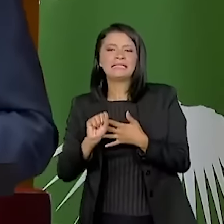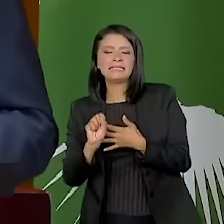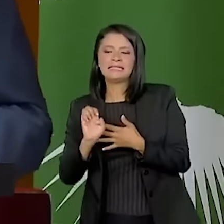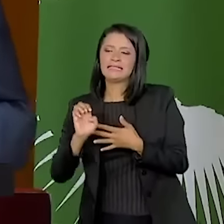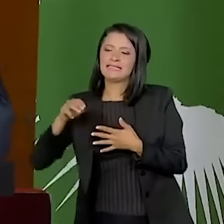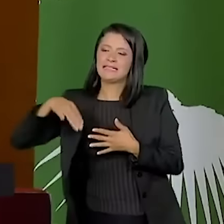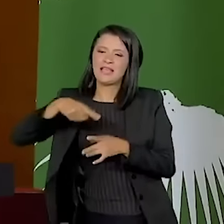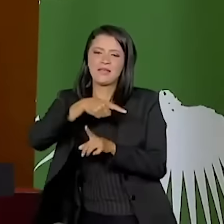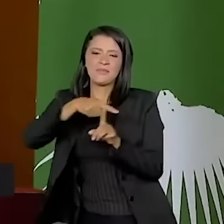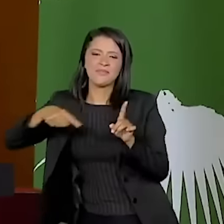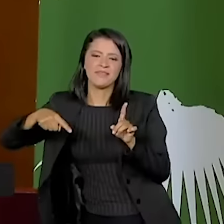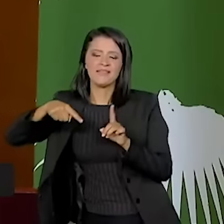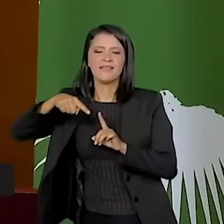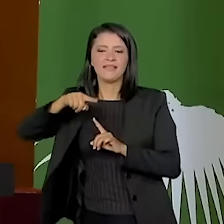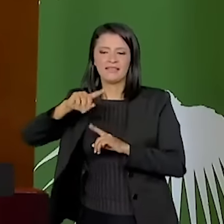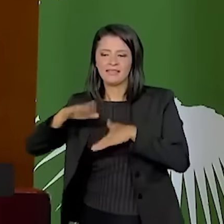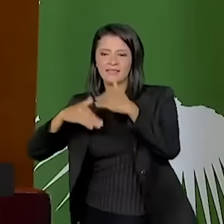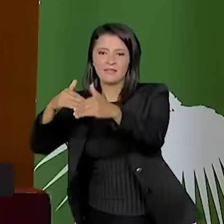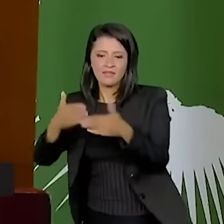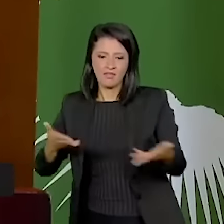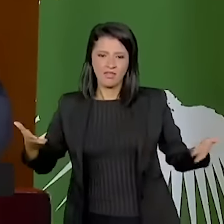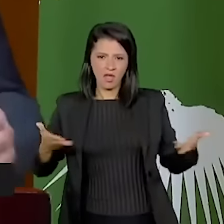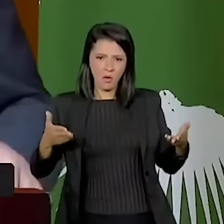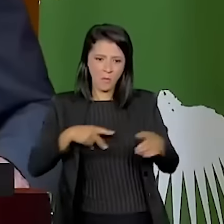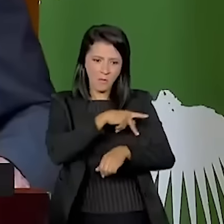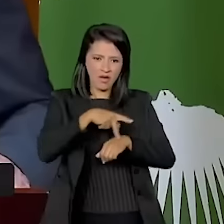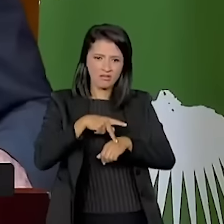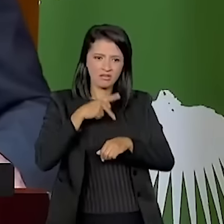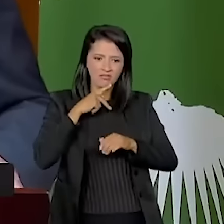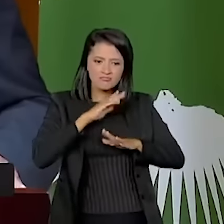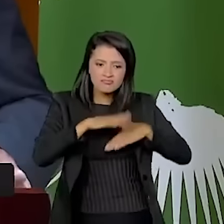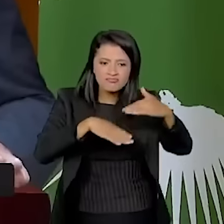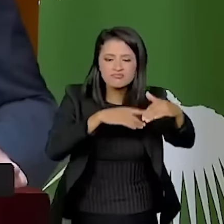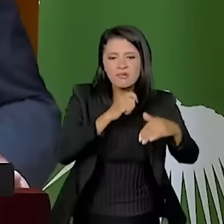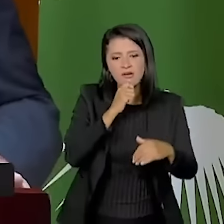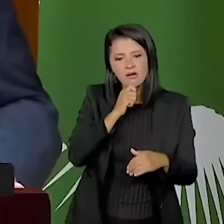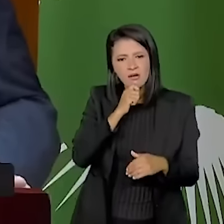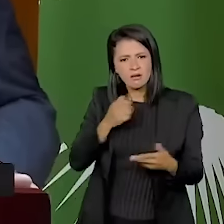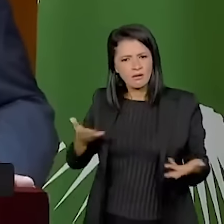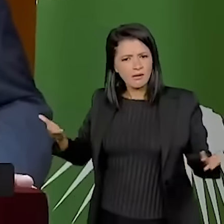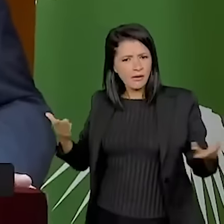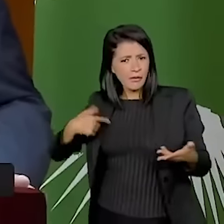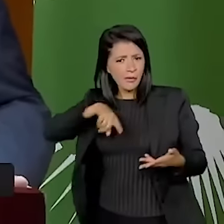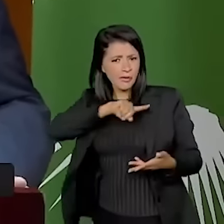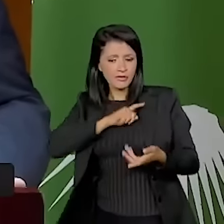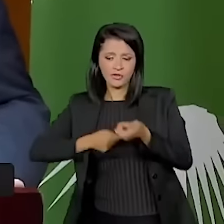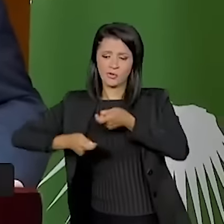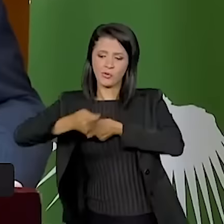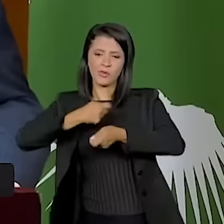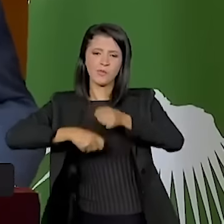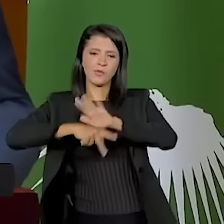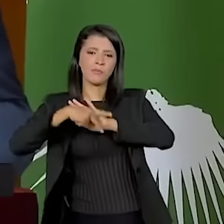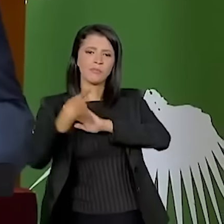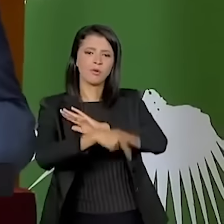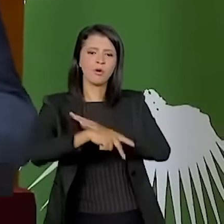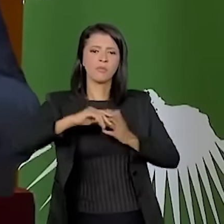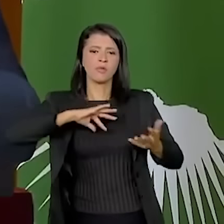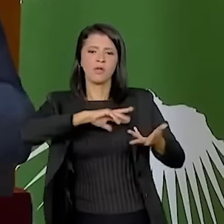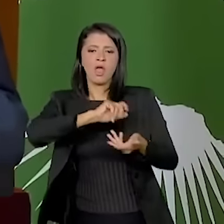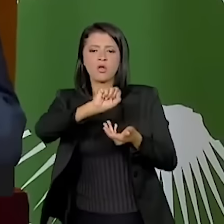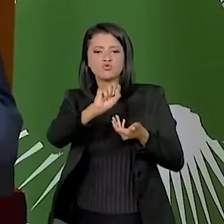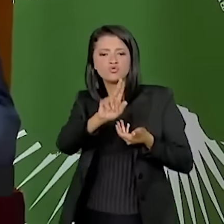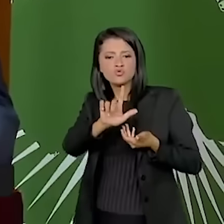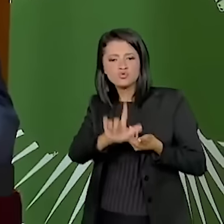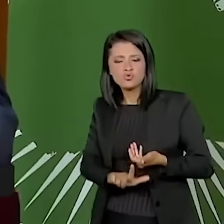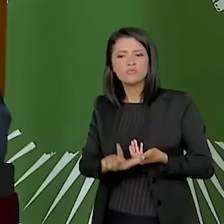semi-desenvolvido, e agora somos um país em desenvolvimento. Não só nós, agora somos economia do Sul Global, que queremos nos dar